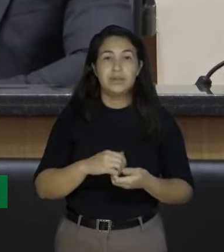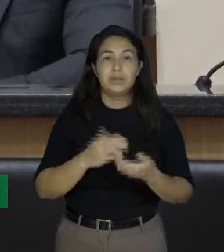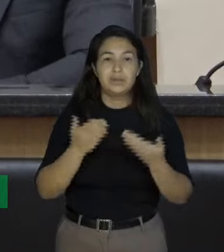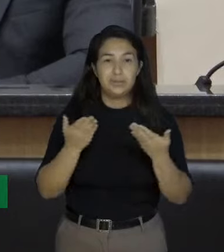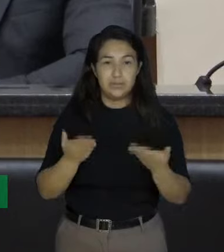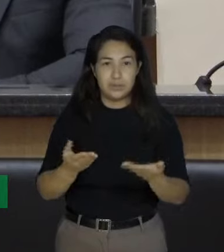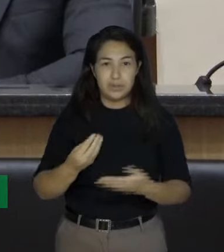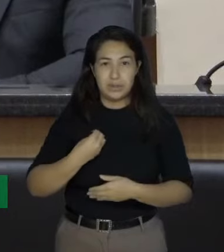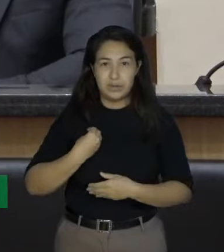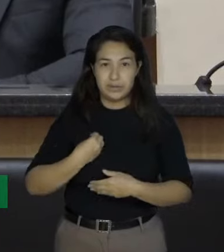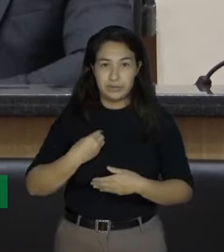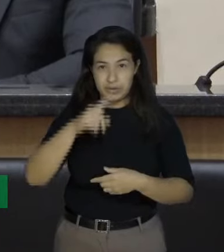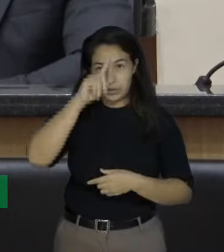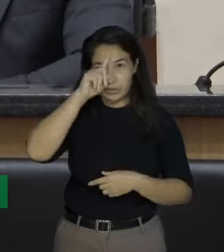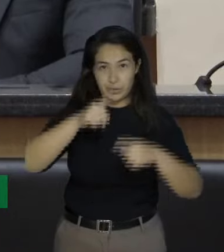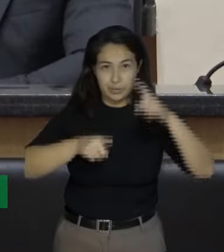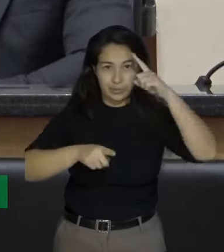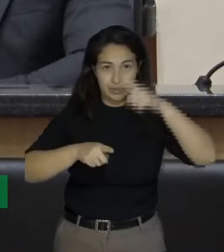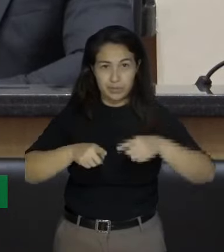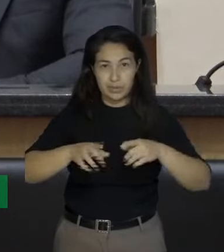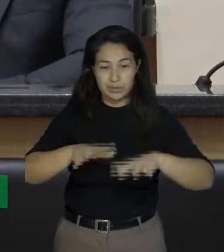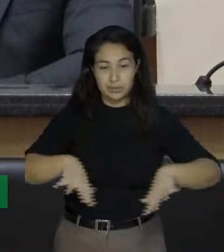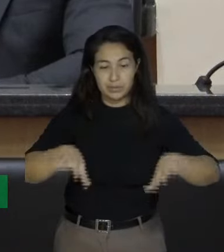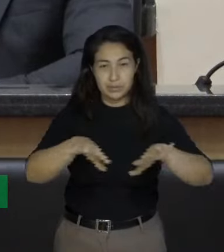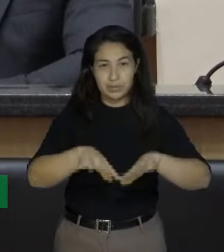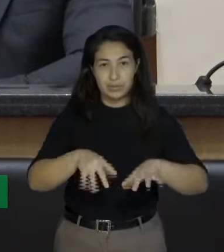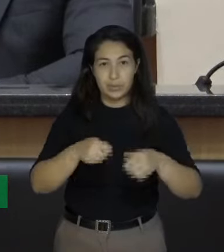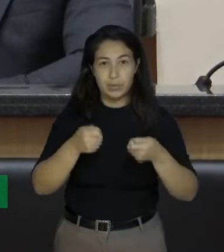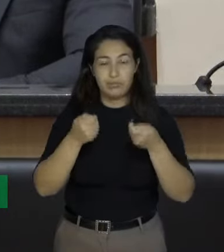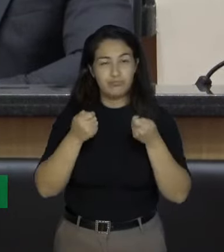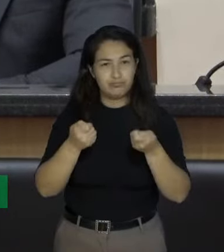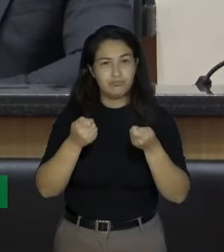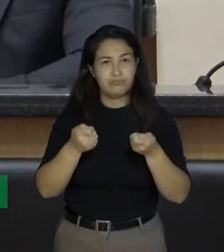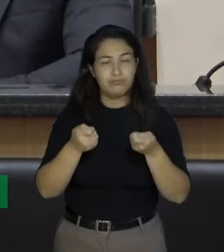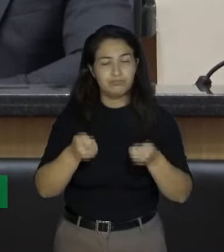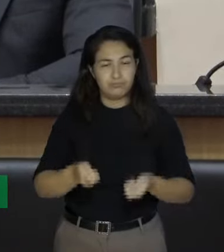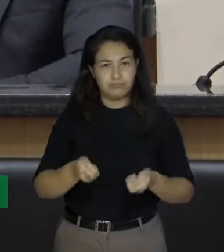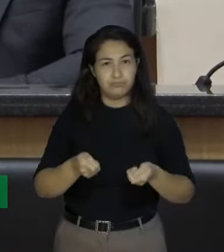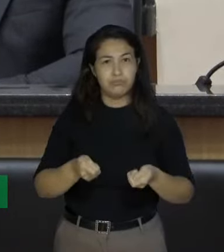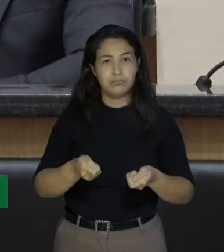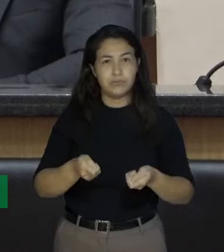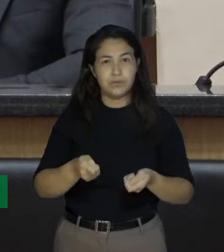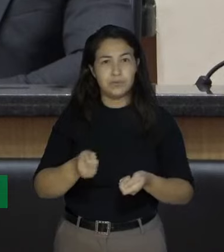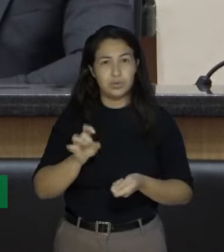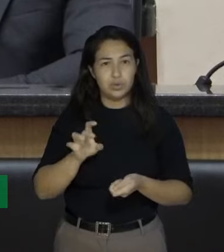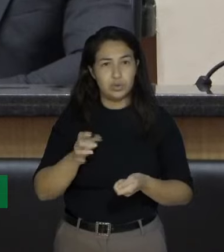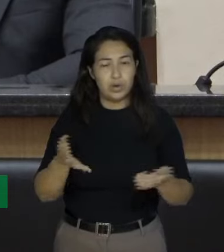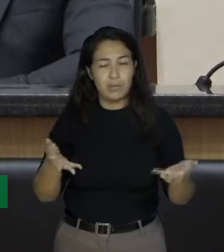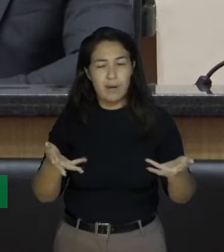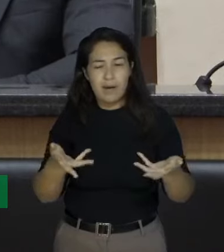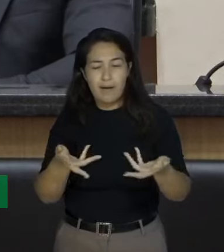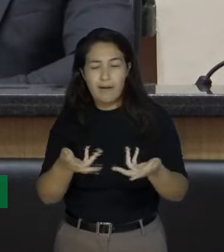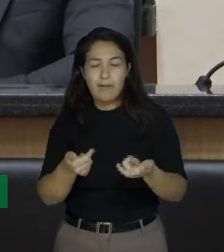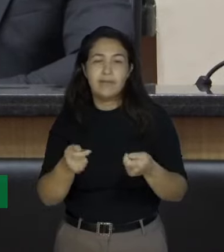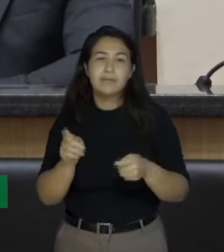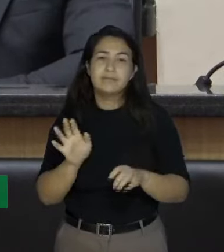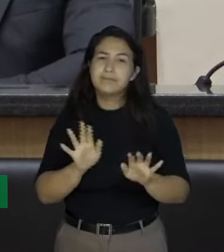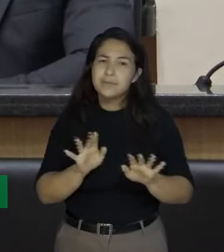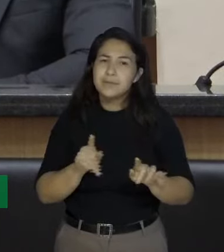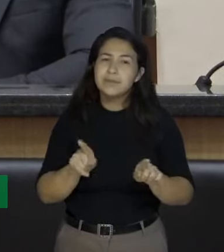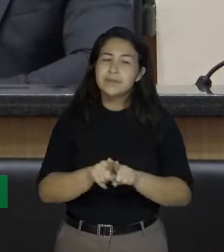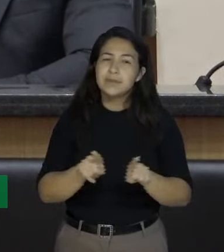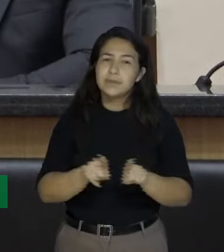no comando e acima de tudo é pelo pulso firme e pelo poder não só de convencimento mas de agregação que teve com